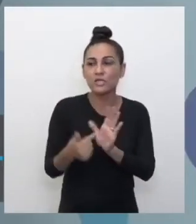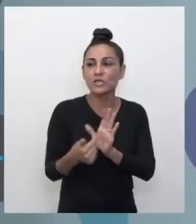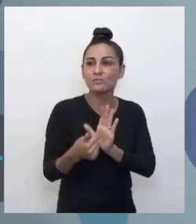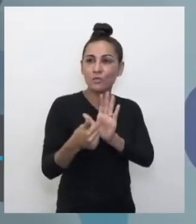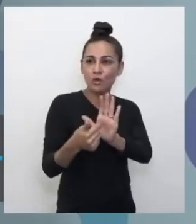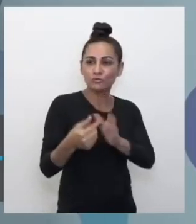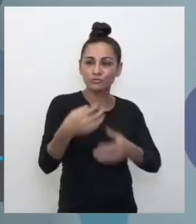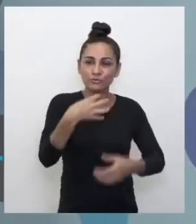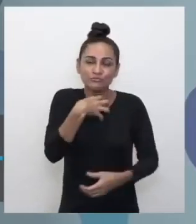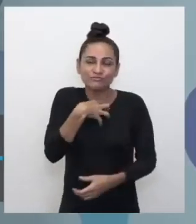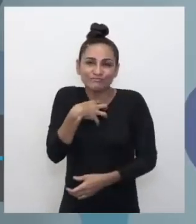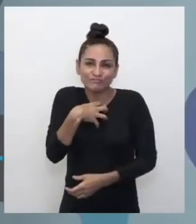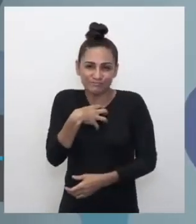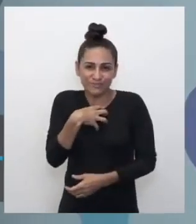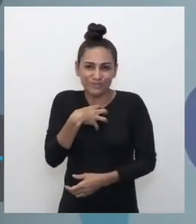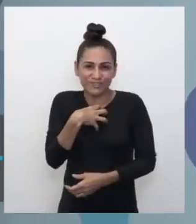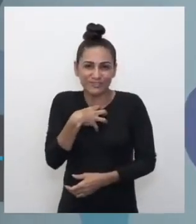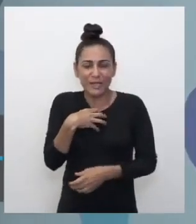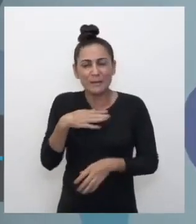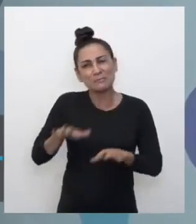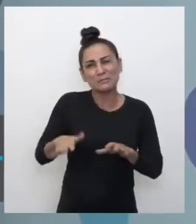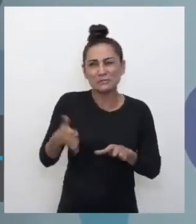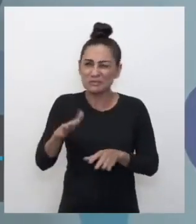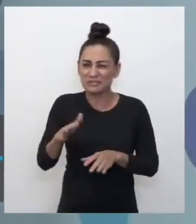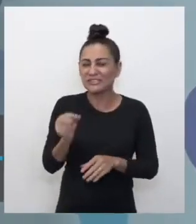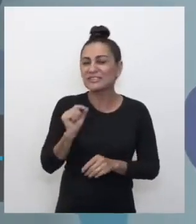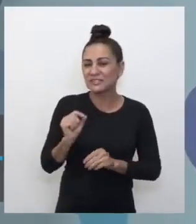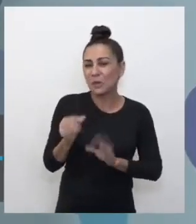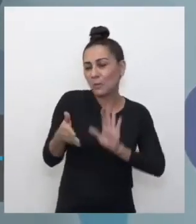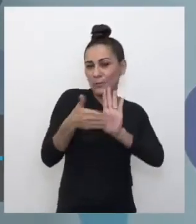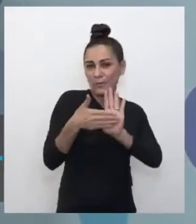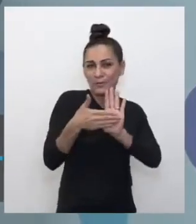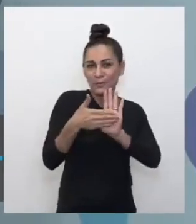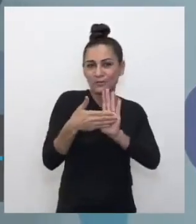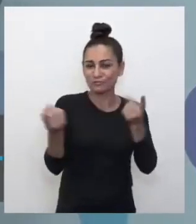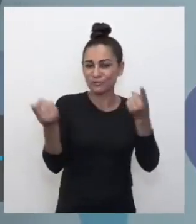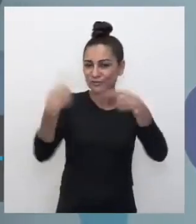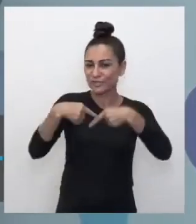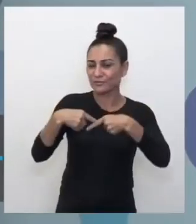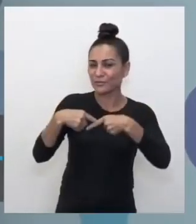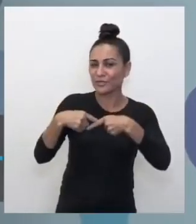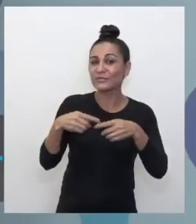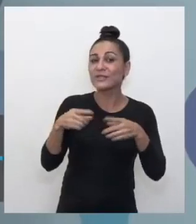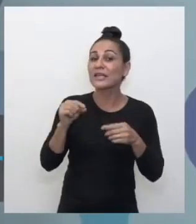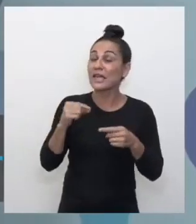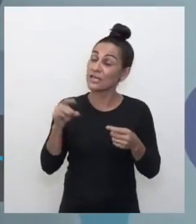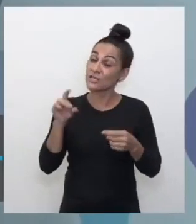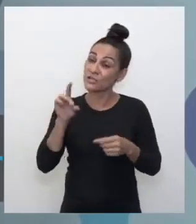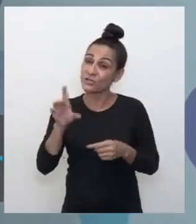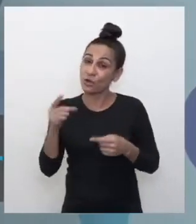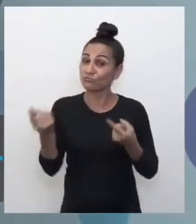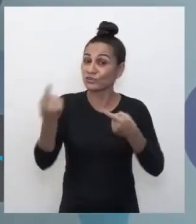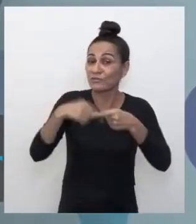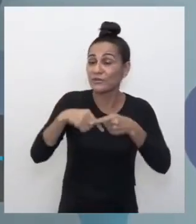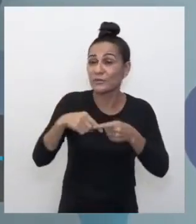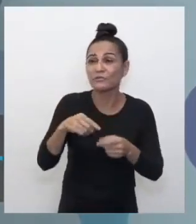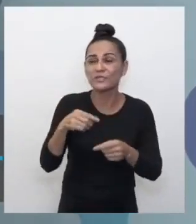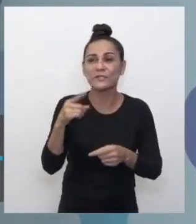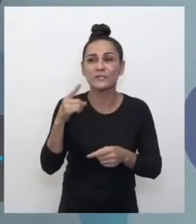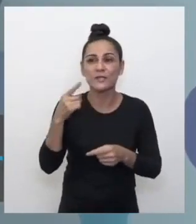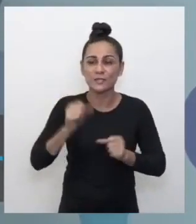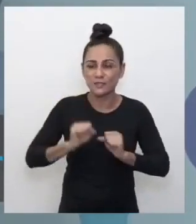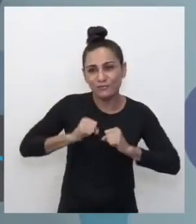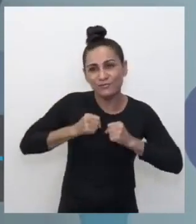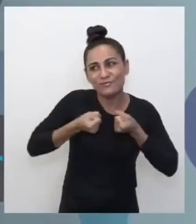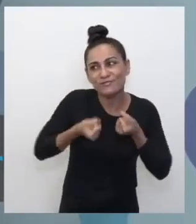estou me sentindo. É mais ou menos isso que eu estou propondo nesse desafio, tá, gente? Esse é apenas um desafio para vocês tentarem, pensarem aí